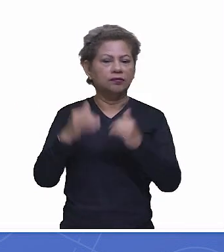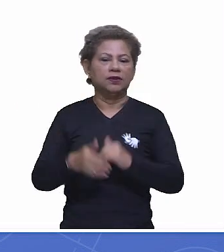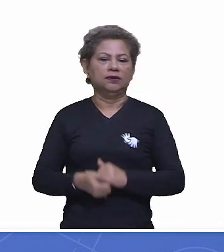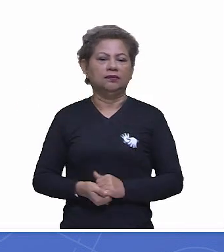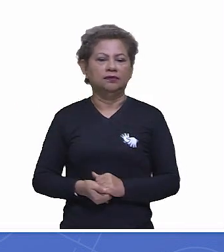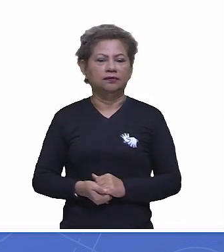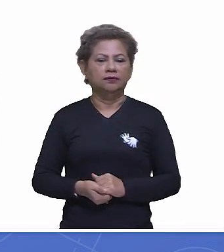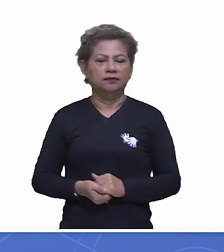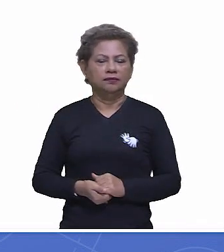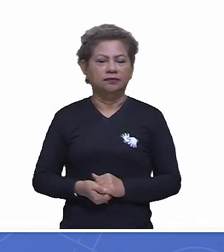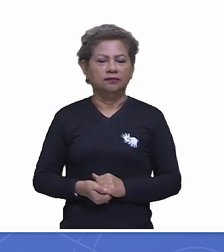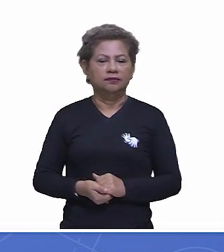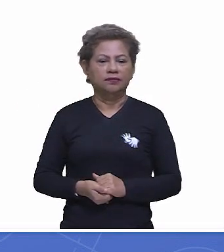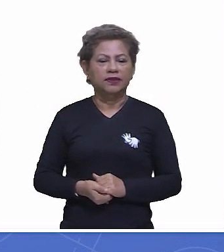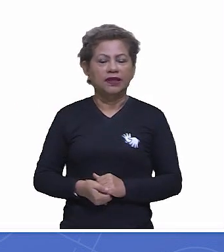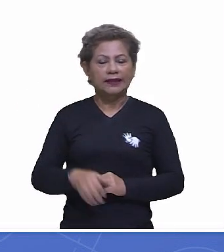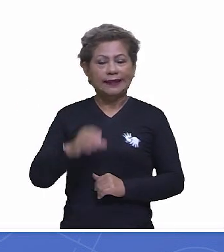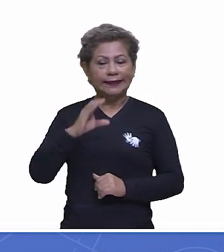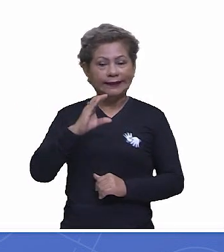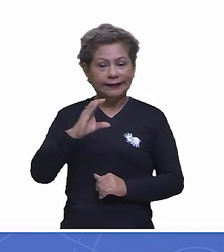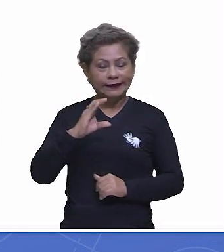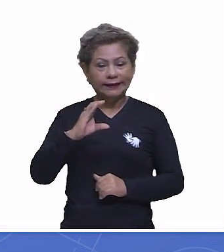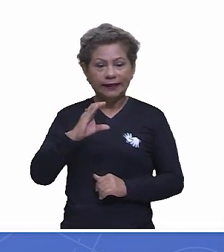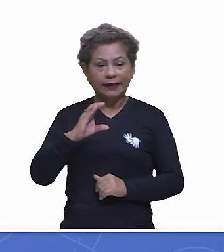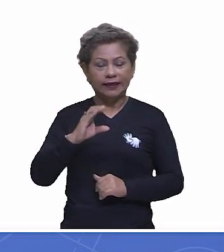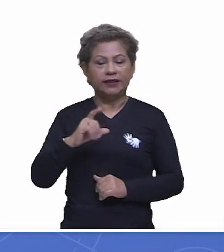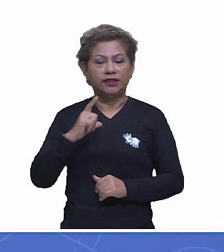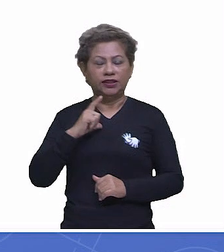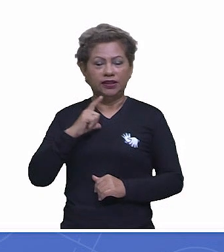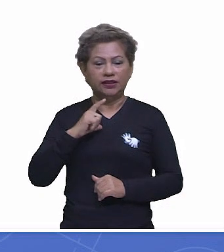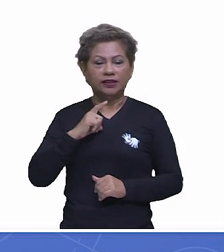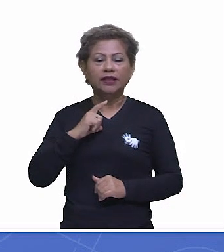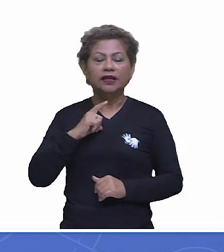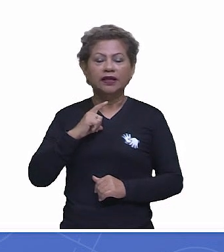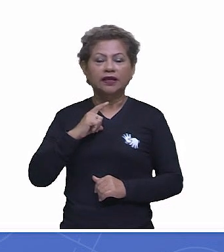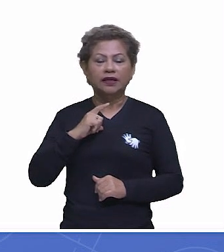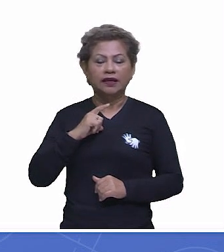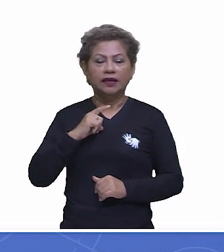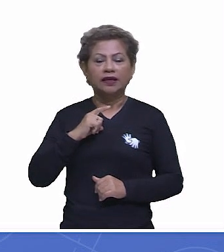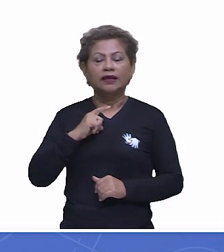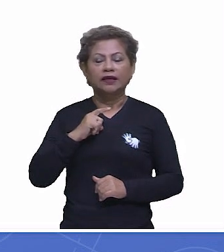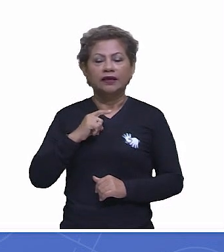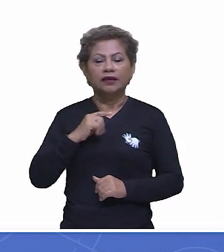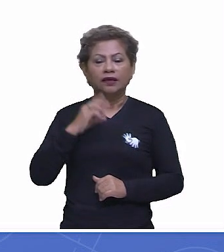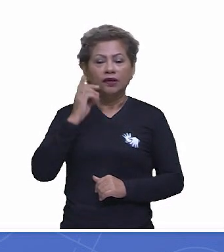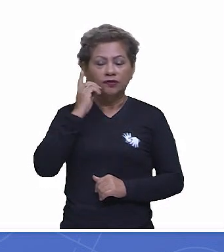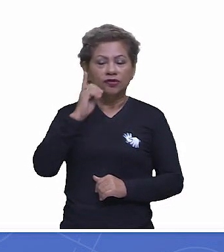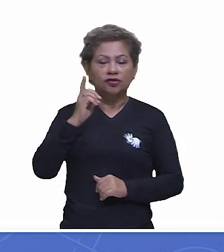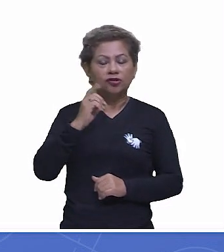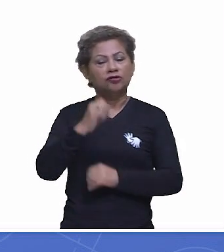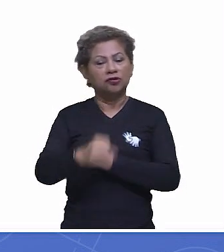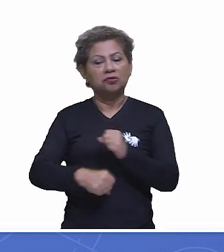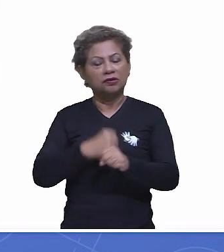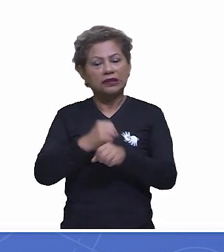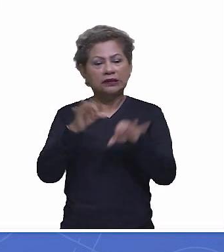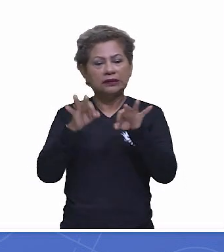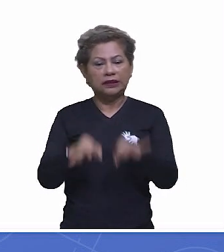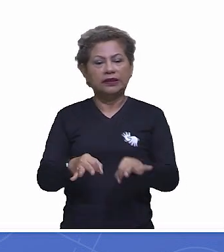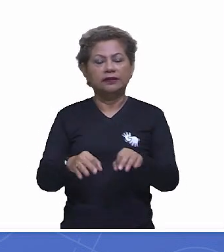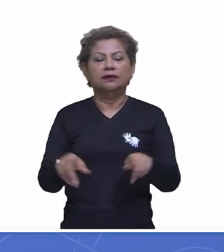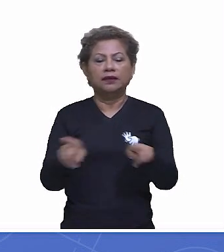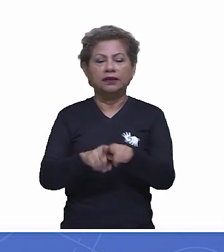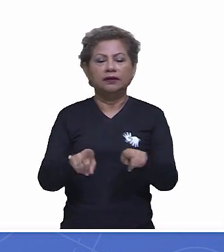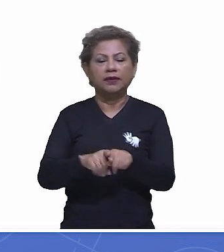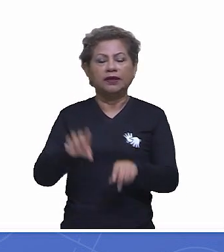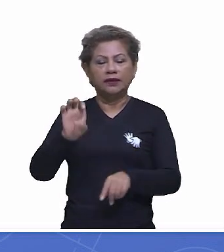temos data, que é uma marca tipográfica, e também, na letra E, nós temos uma outra data, que é uma